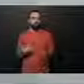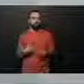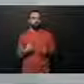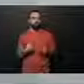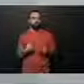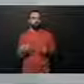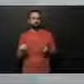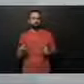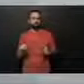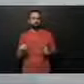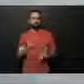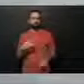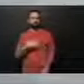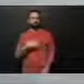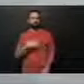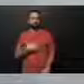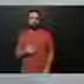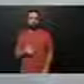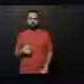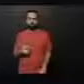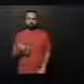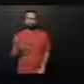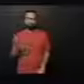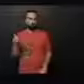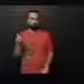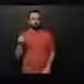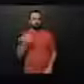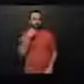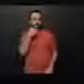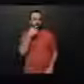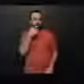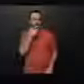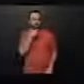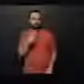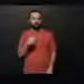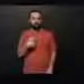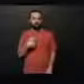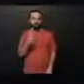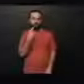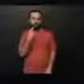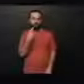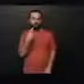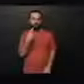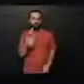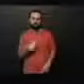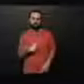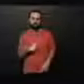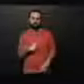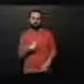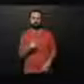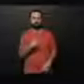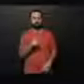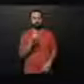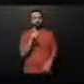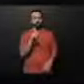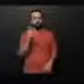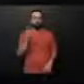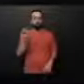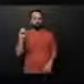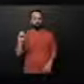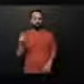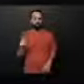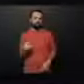Felipe, eu escrevi 158 igual a 100 mais 50 mais 8.